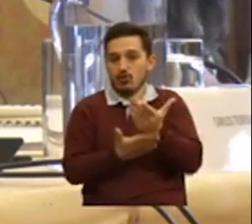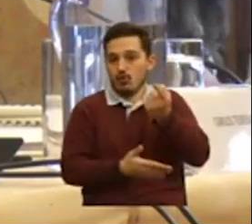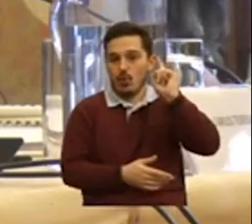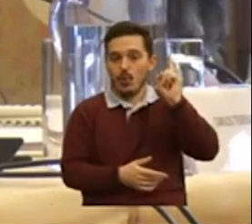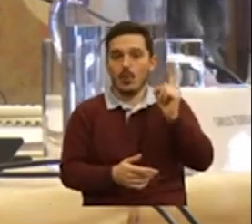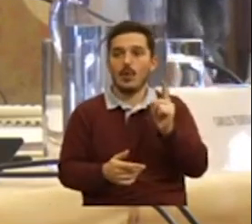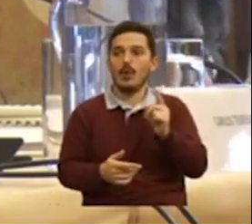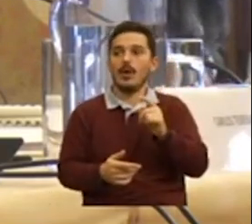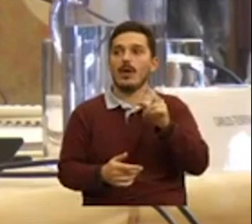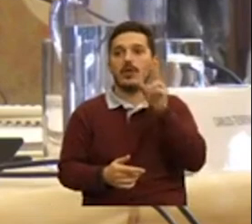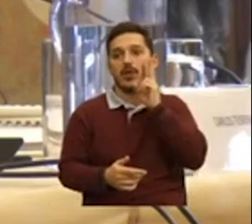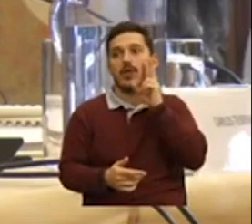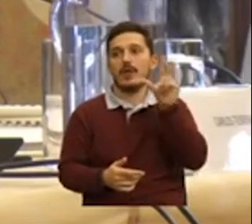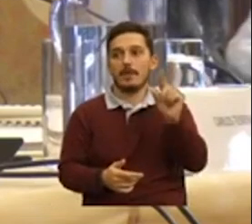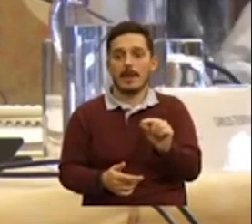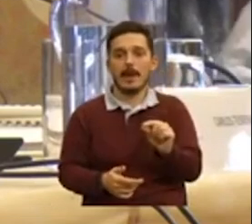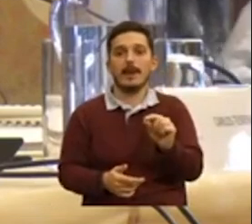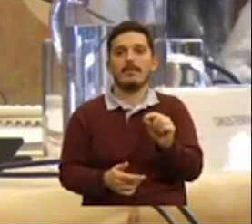ainda até